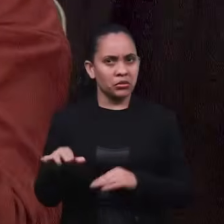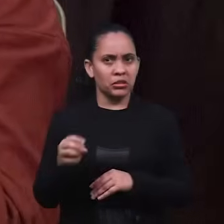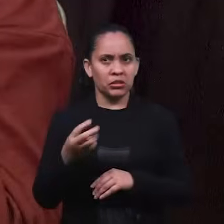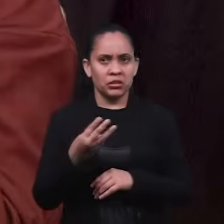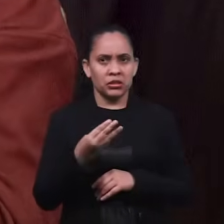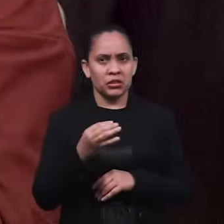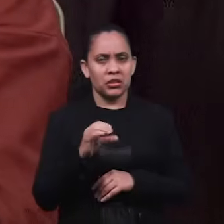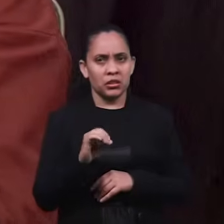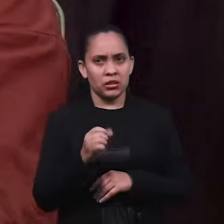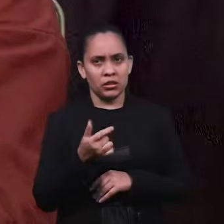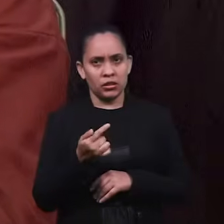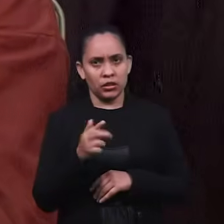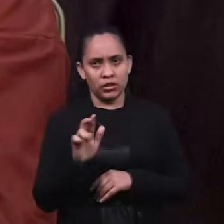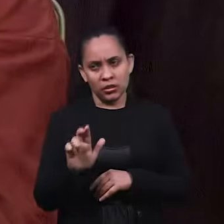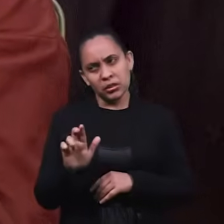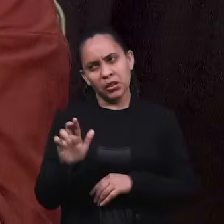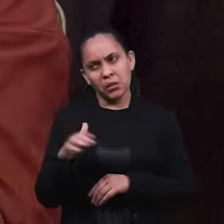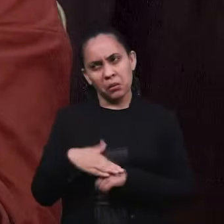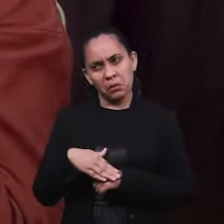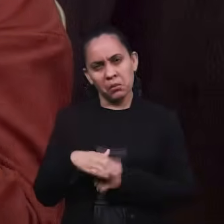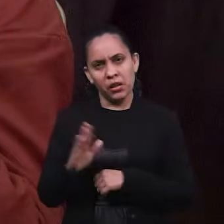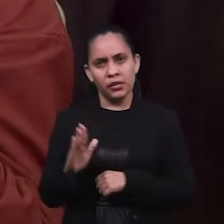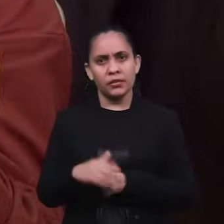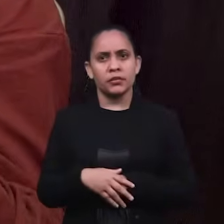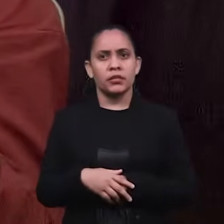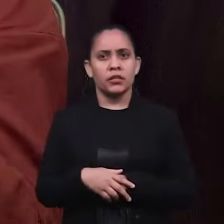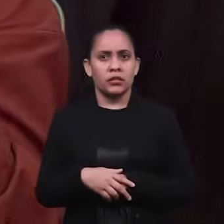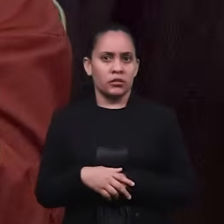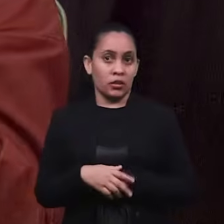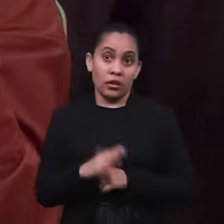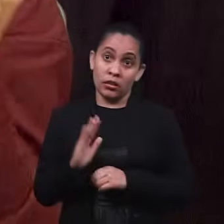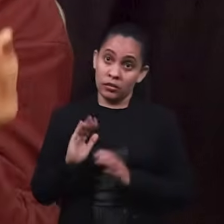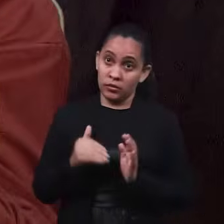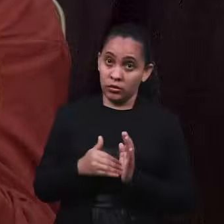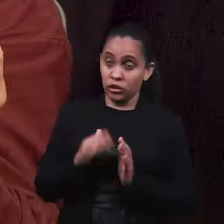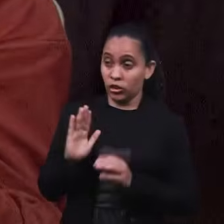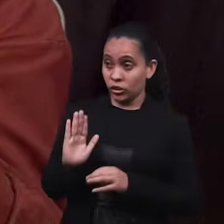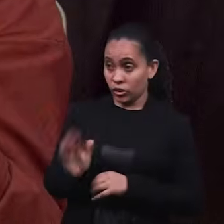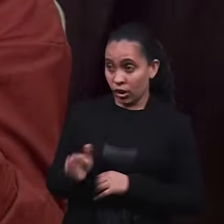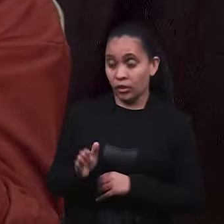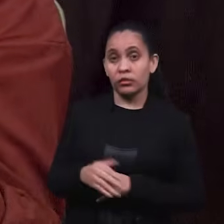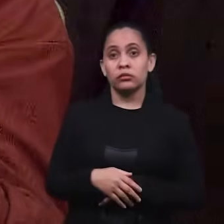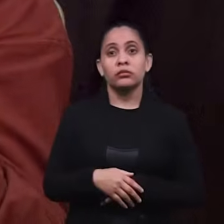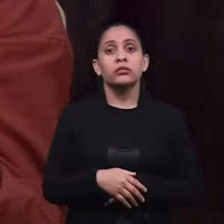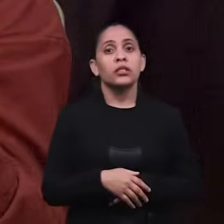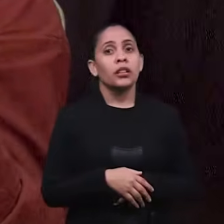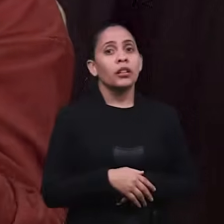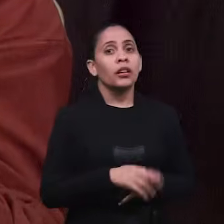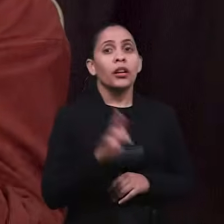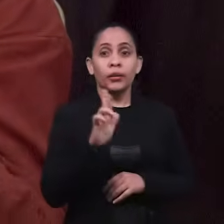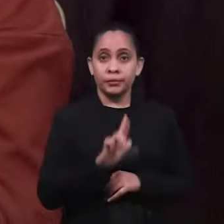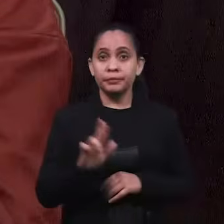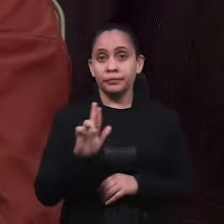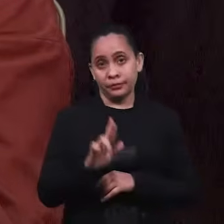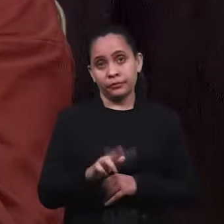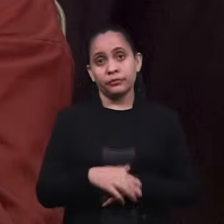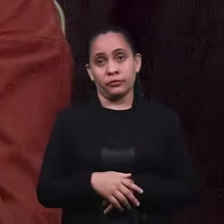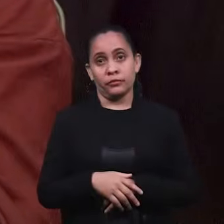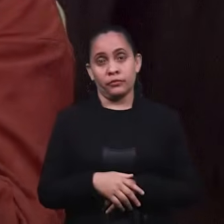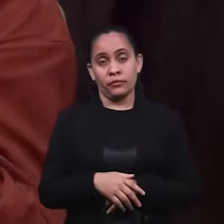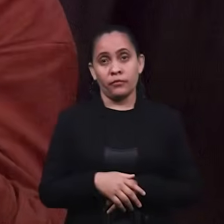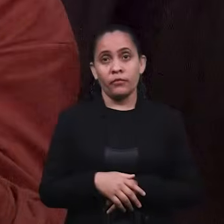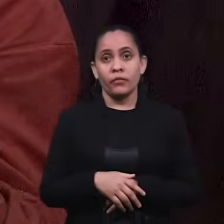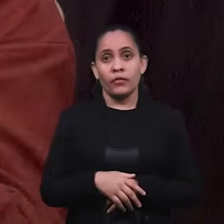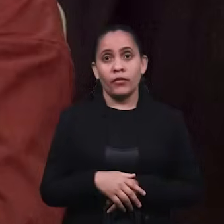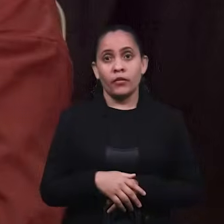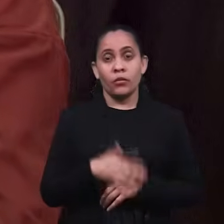ser 375 no máximo. Eu acho que eu já consumi, né? Como eu falei, né? Eu consumo